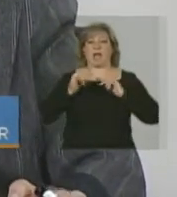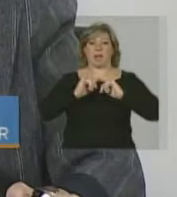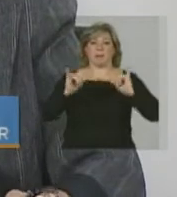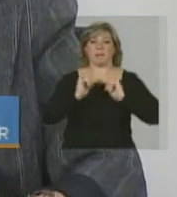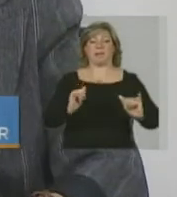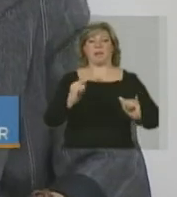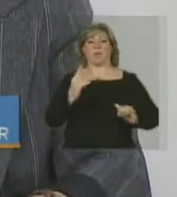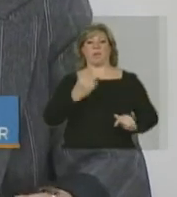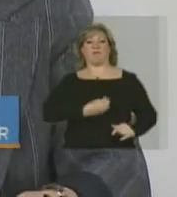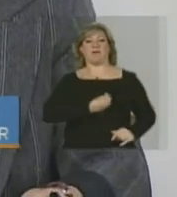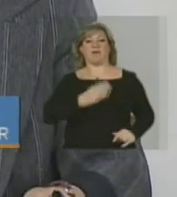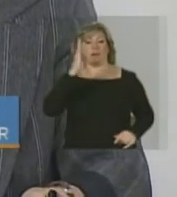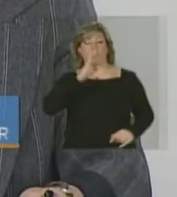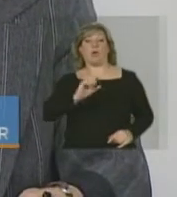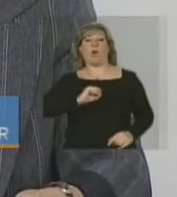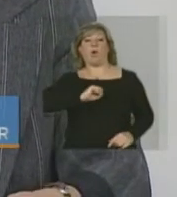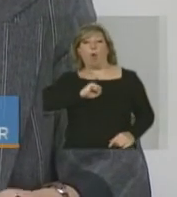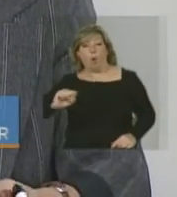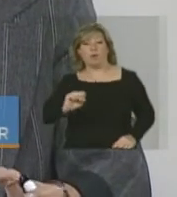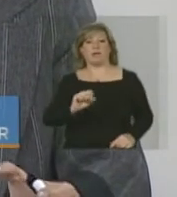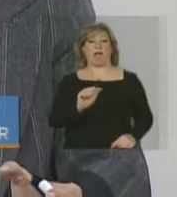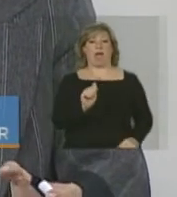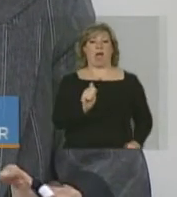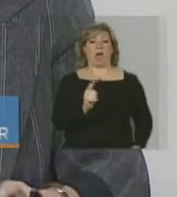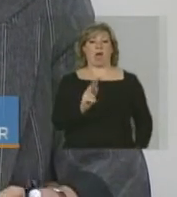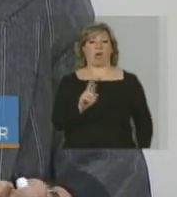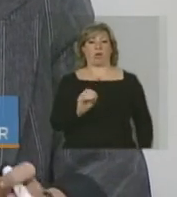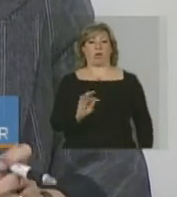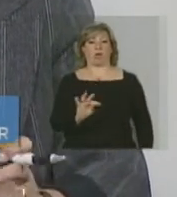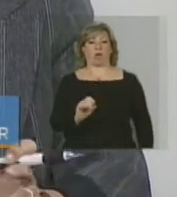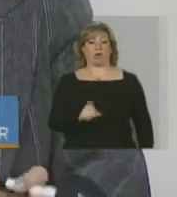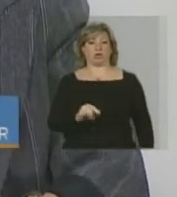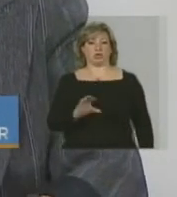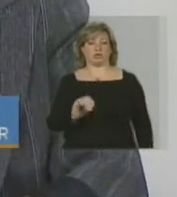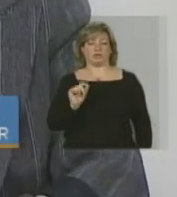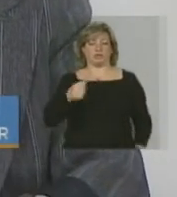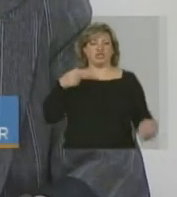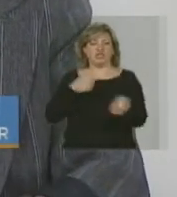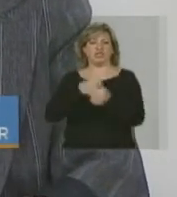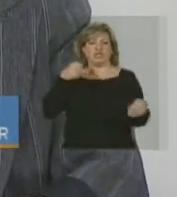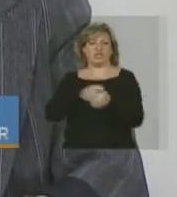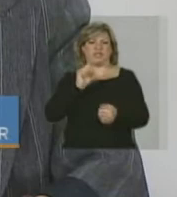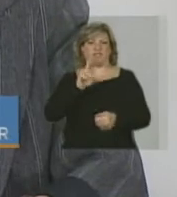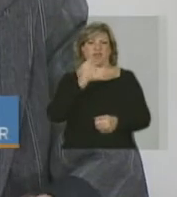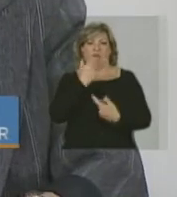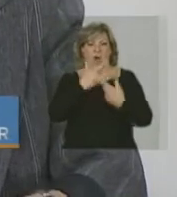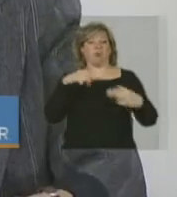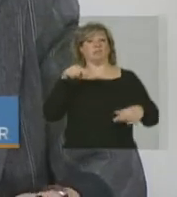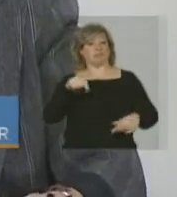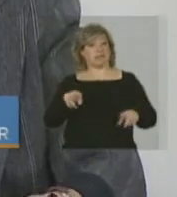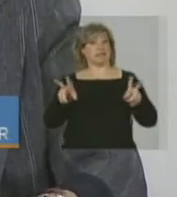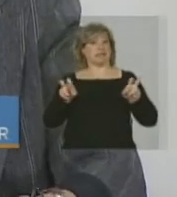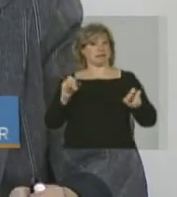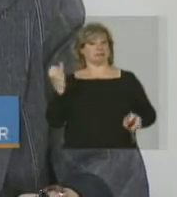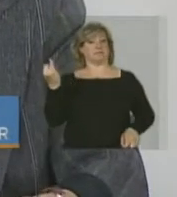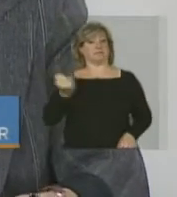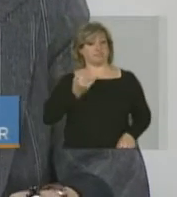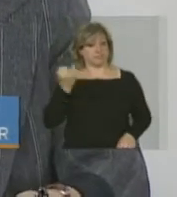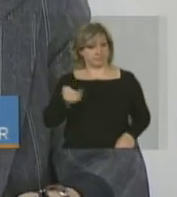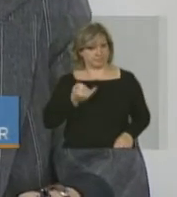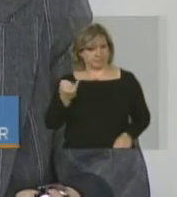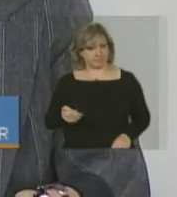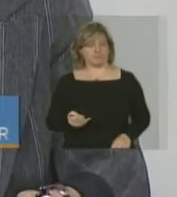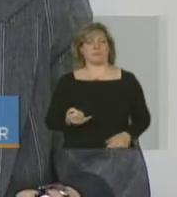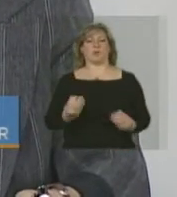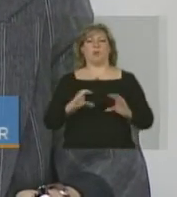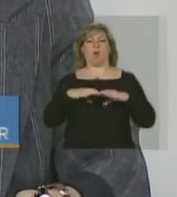pela vida contra os agrotóxicos, que é um tema que nos preocupa muito e ficou muito, com muita nitidez tratado em